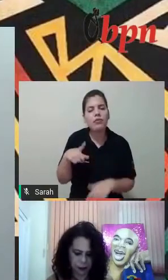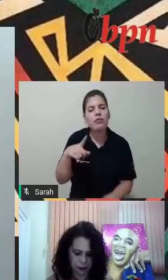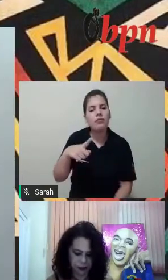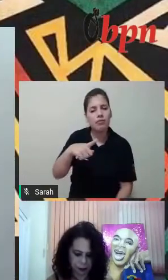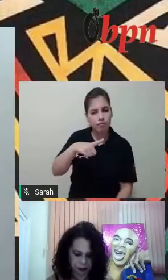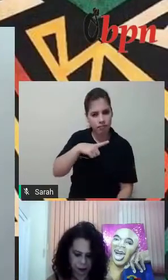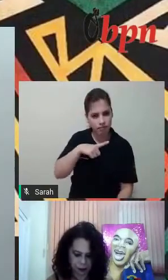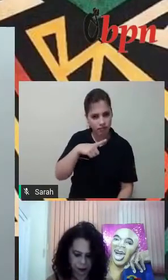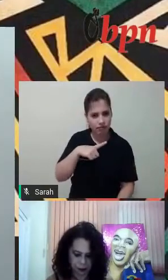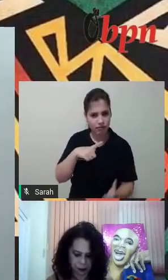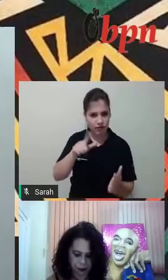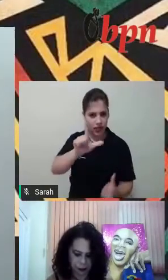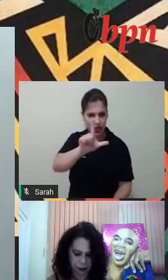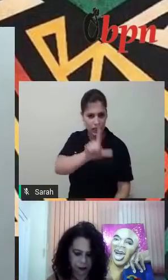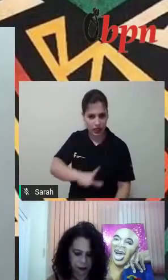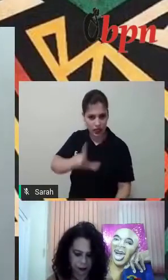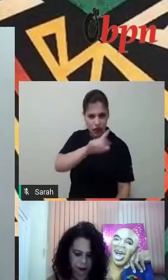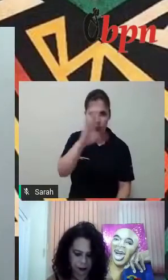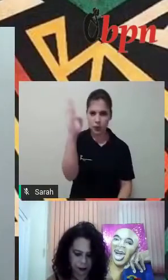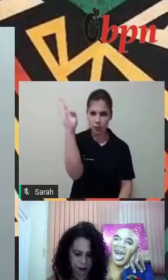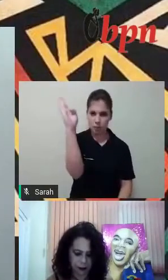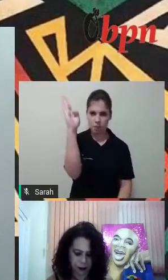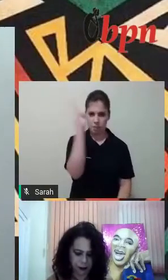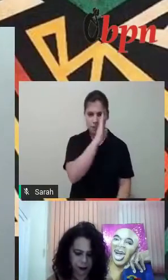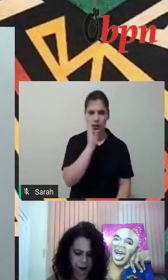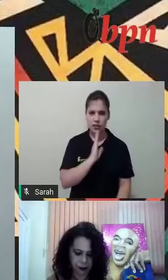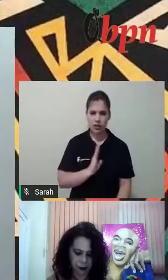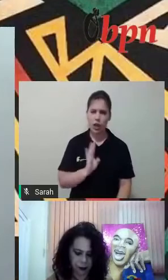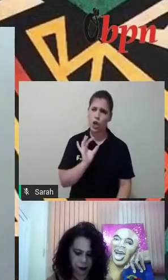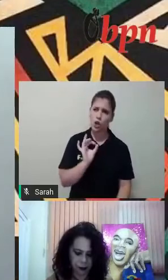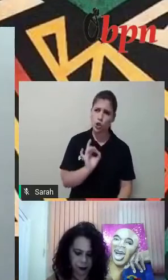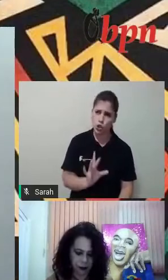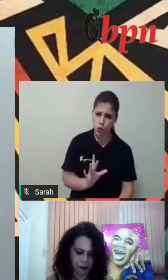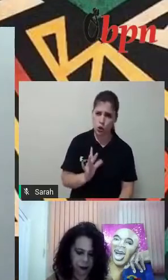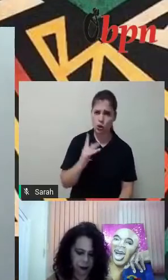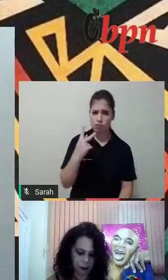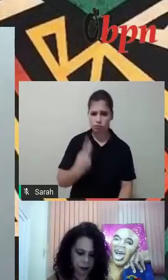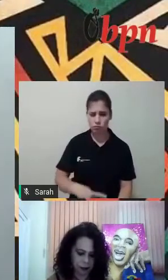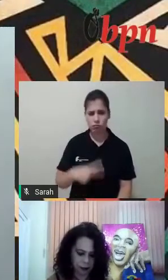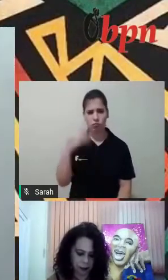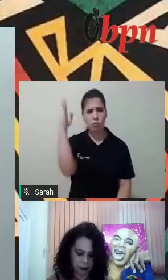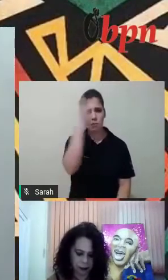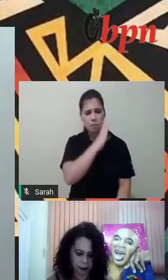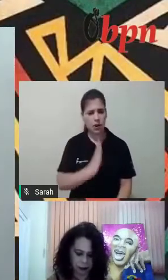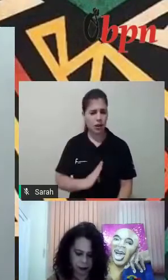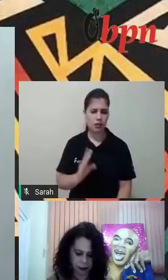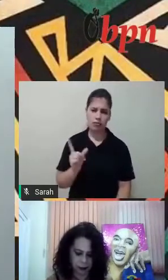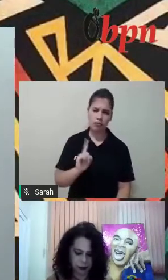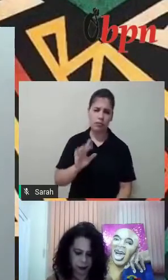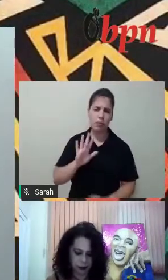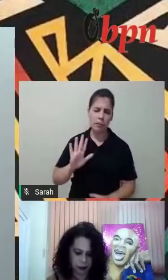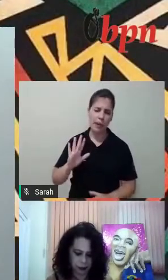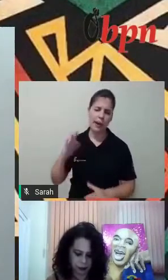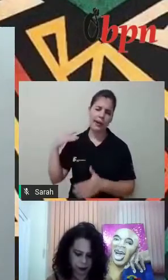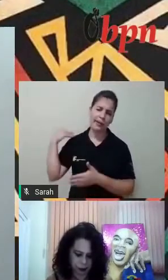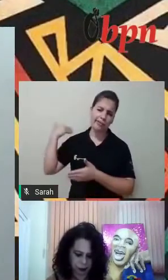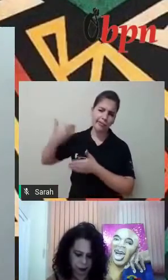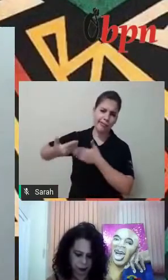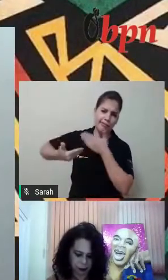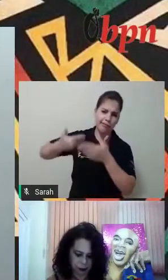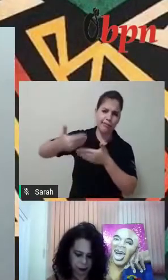na literatura brasileira, não só na literatura brasileira, mas todo o processo de escravização,